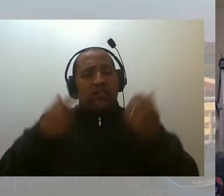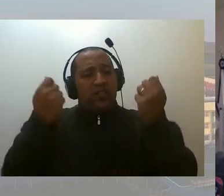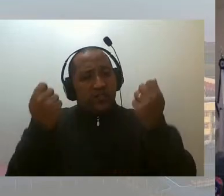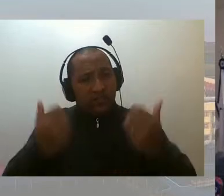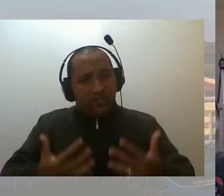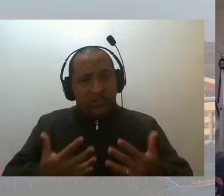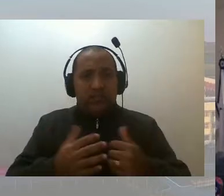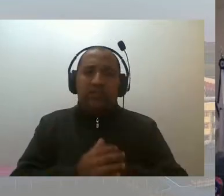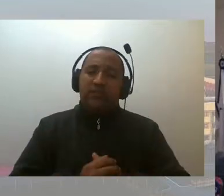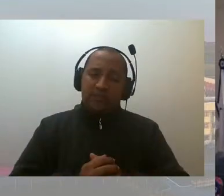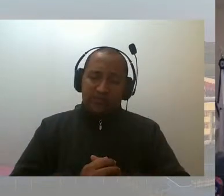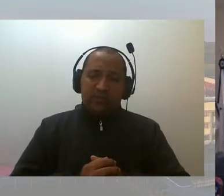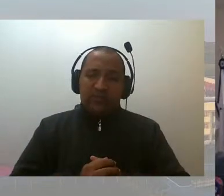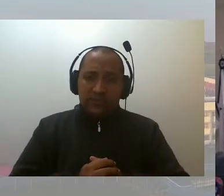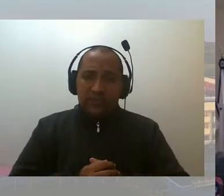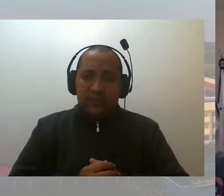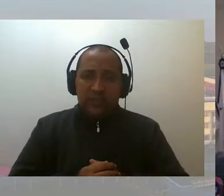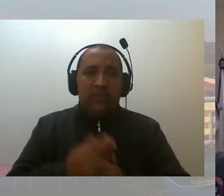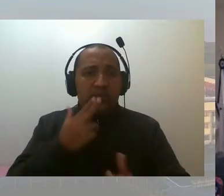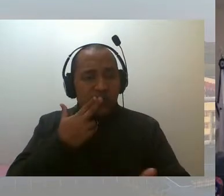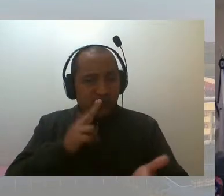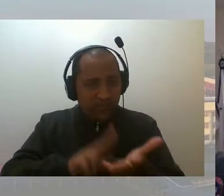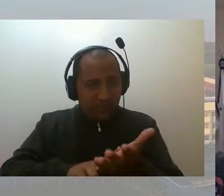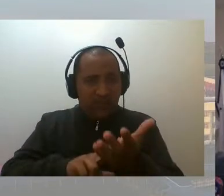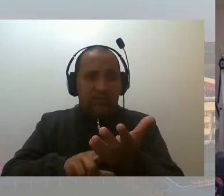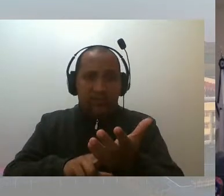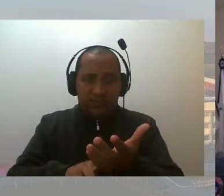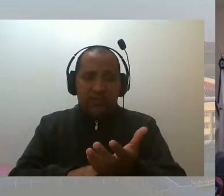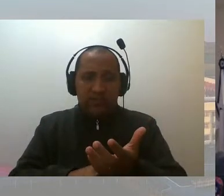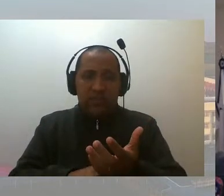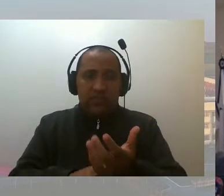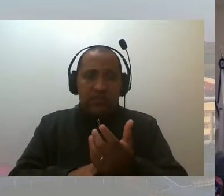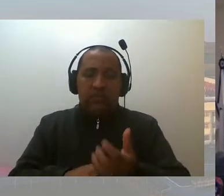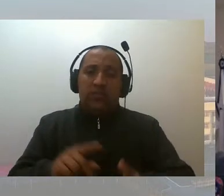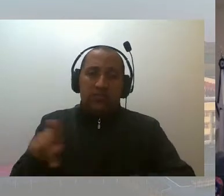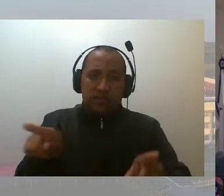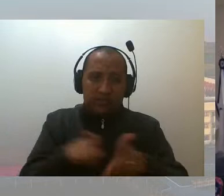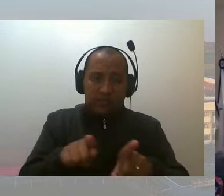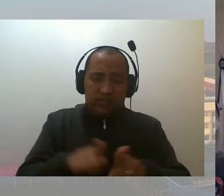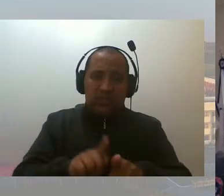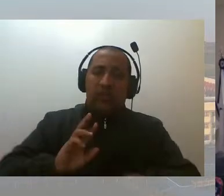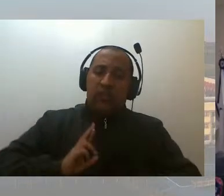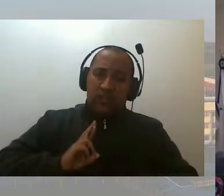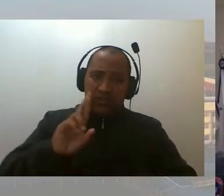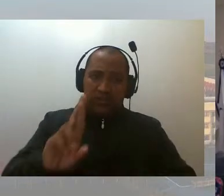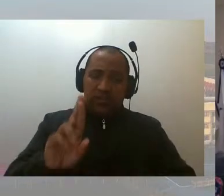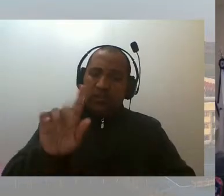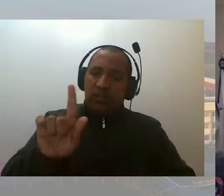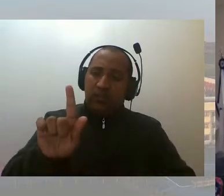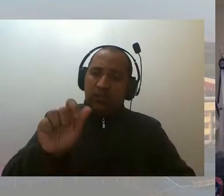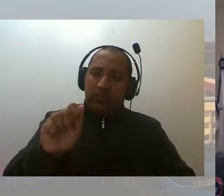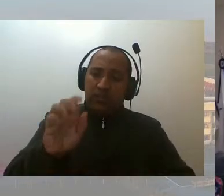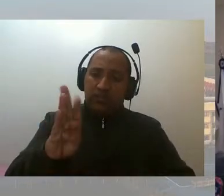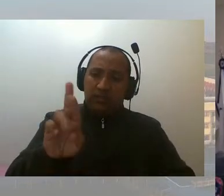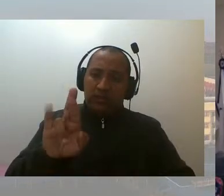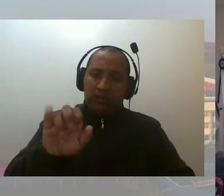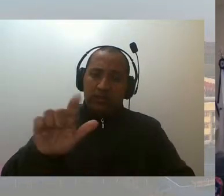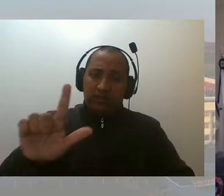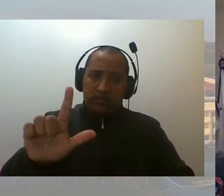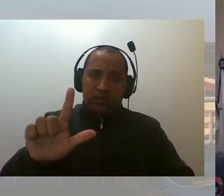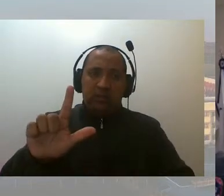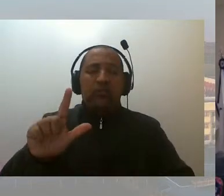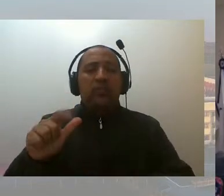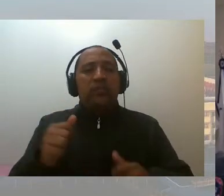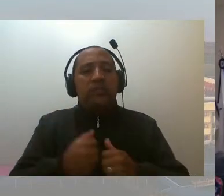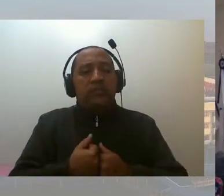que na carta lida pelo representante Gabriel, foi